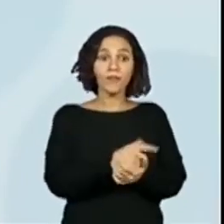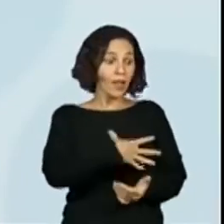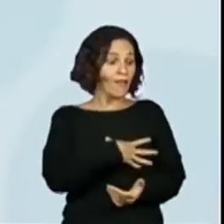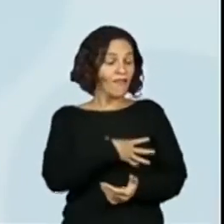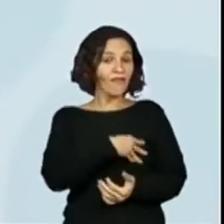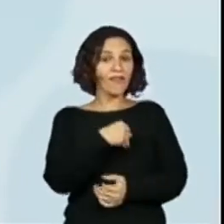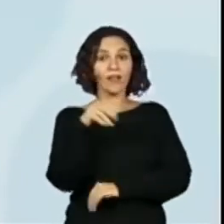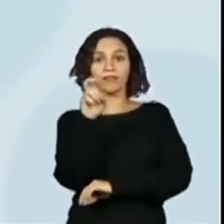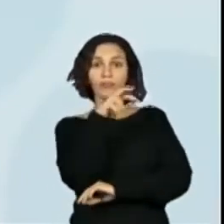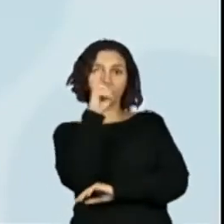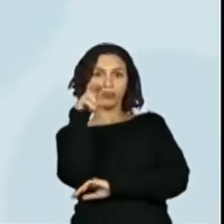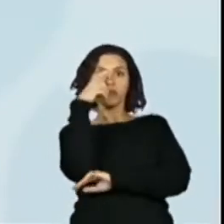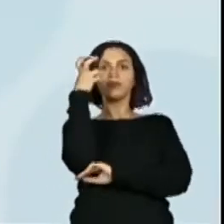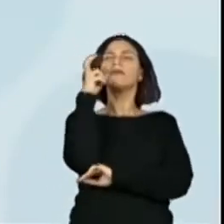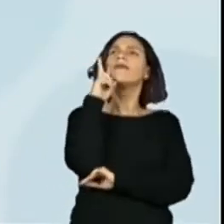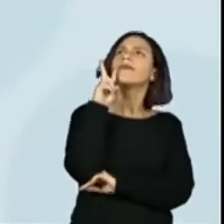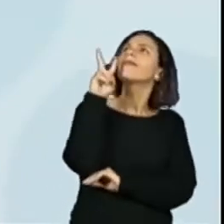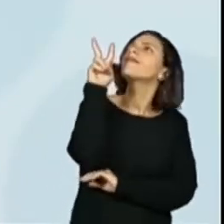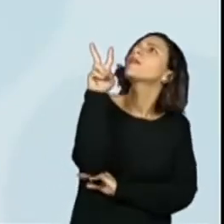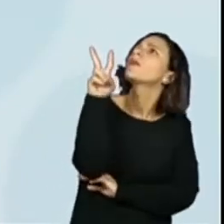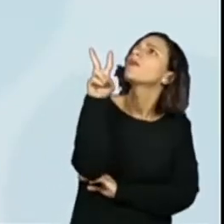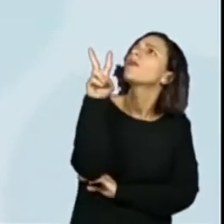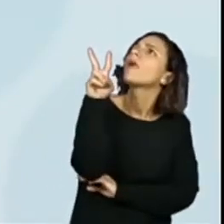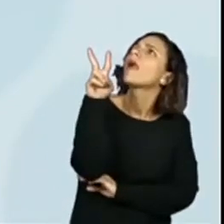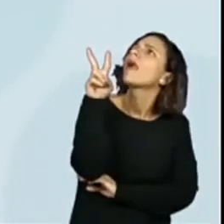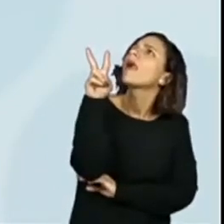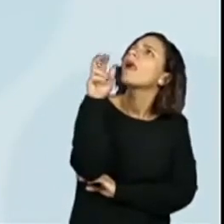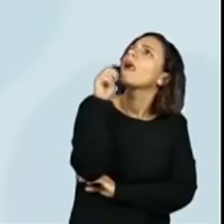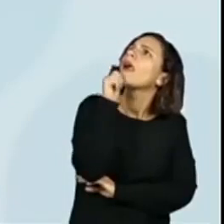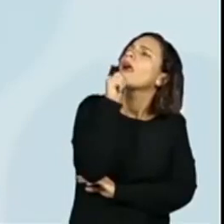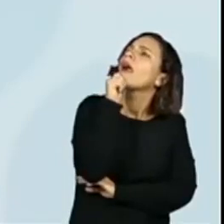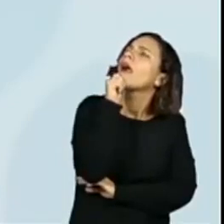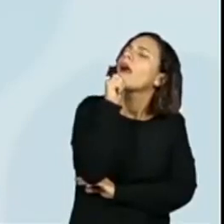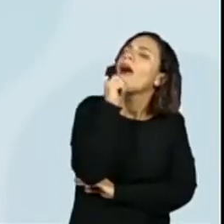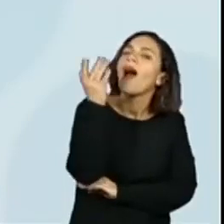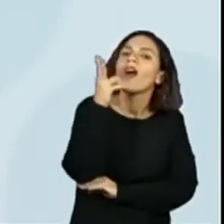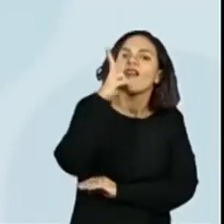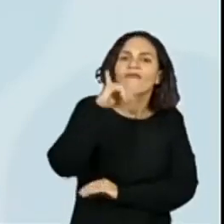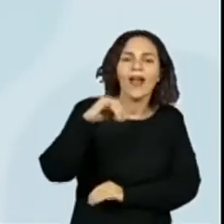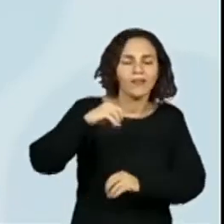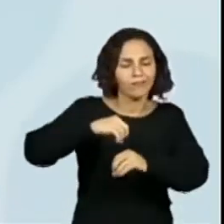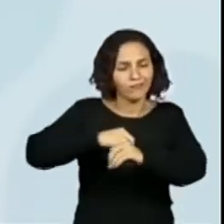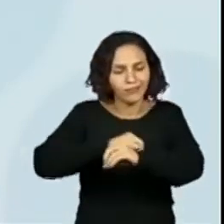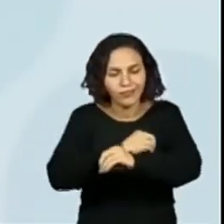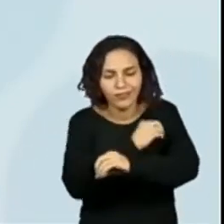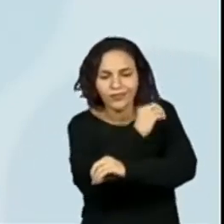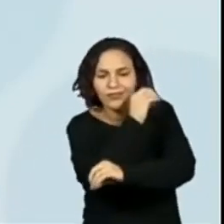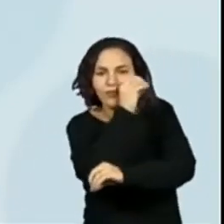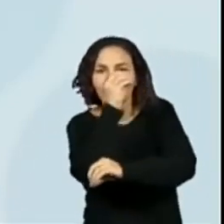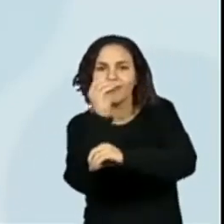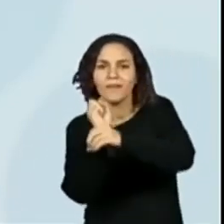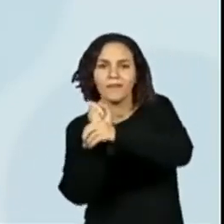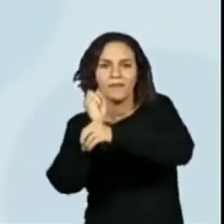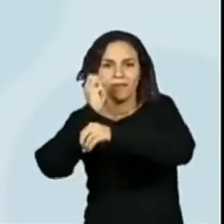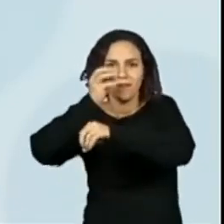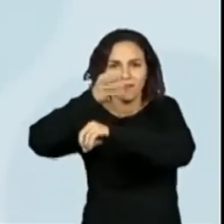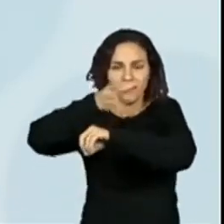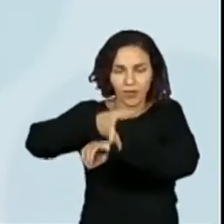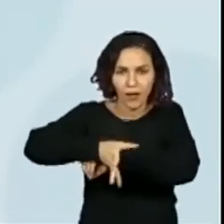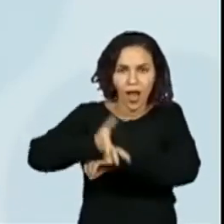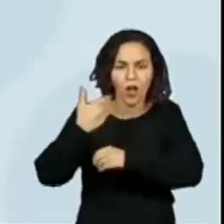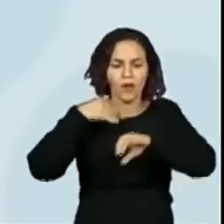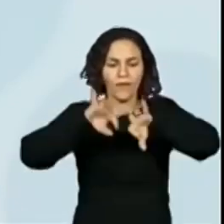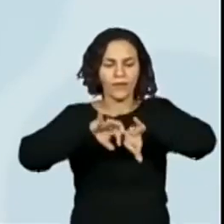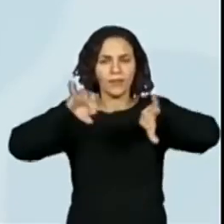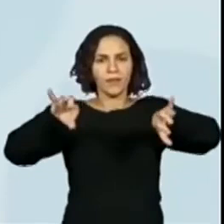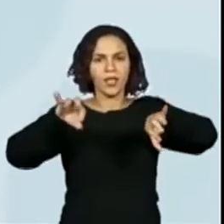viu a estrela d'alva, disse a seu marido: a madrugada vem rompendo. Vou dividir o dia da